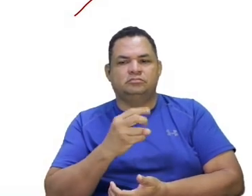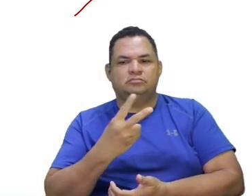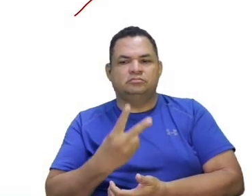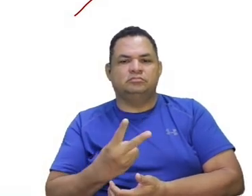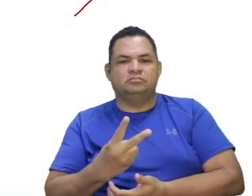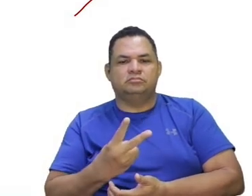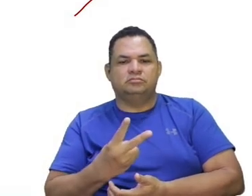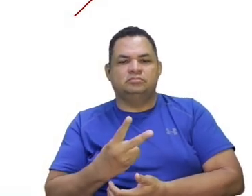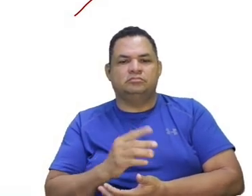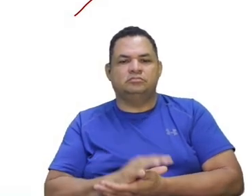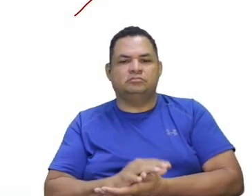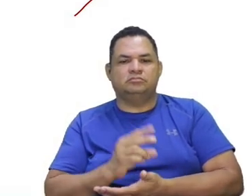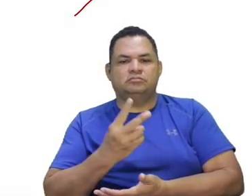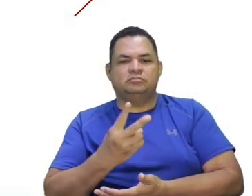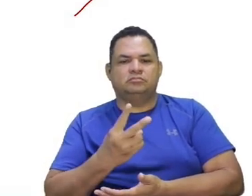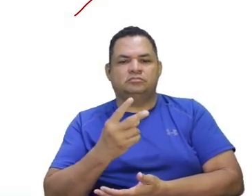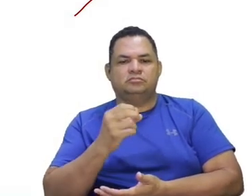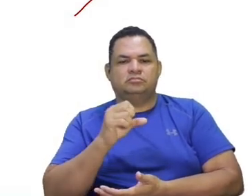1S2,